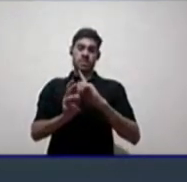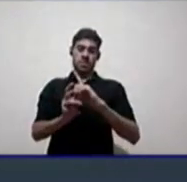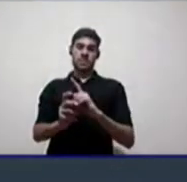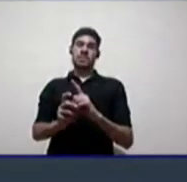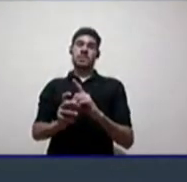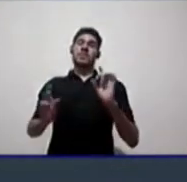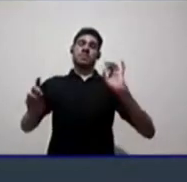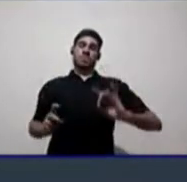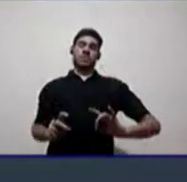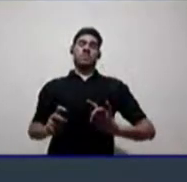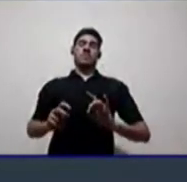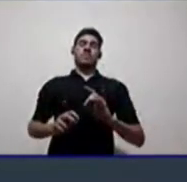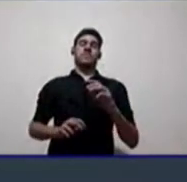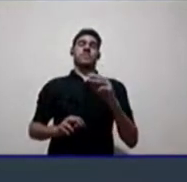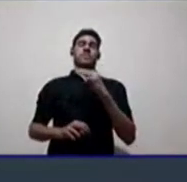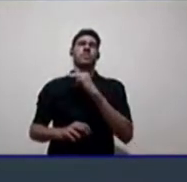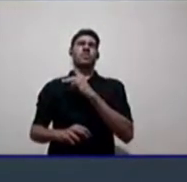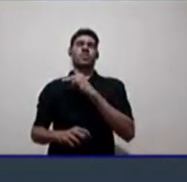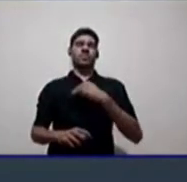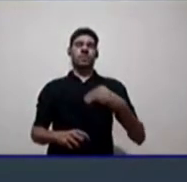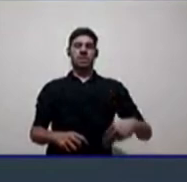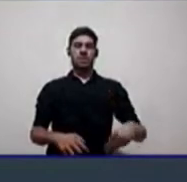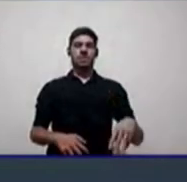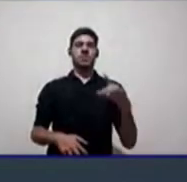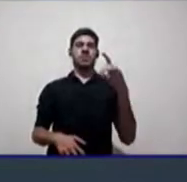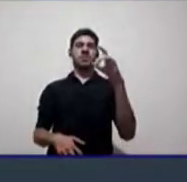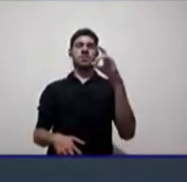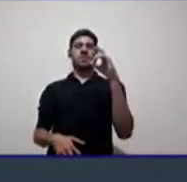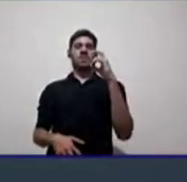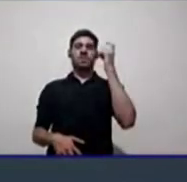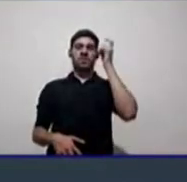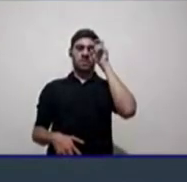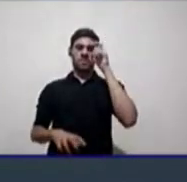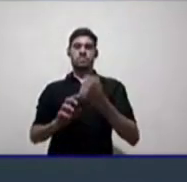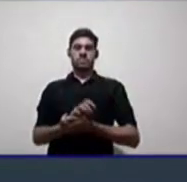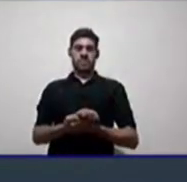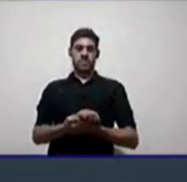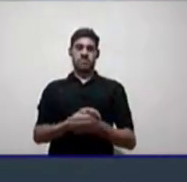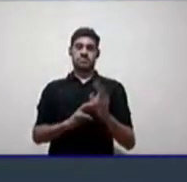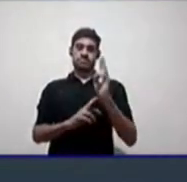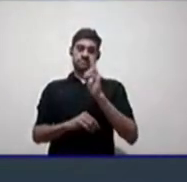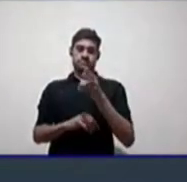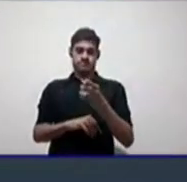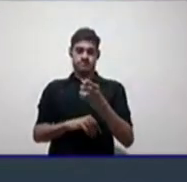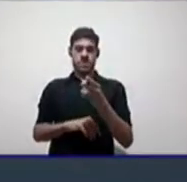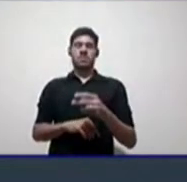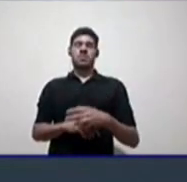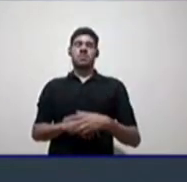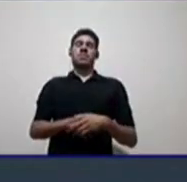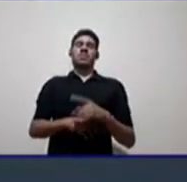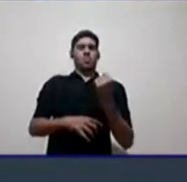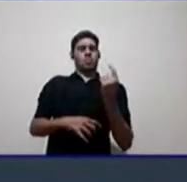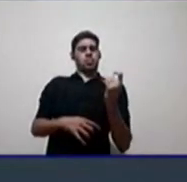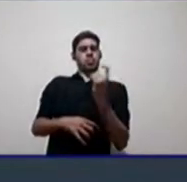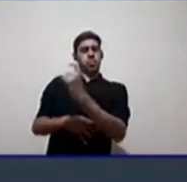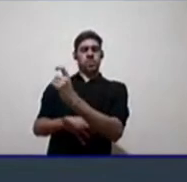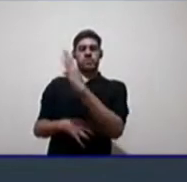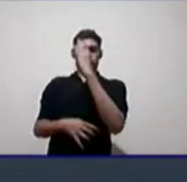do eminente ministro Banhos, mantenho, portanto, no ponto a irregularidade. Repasse de valores para